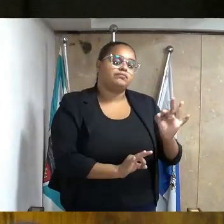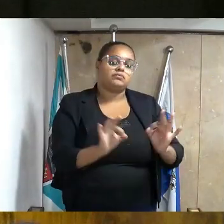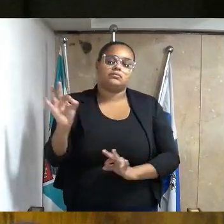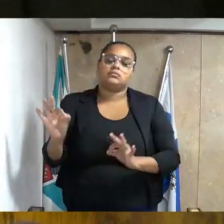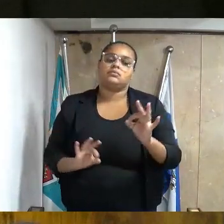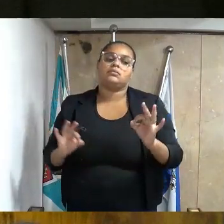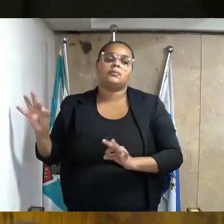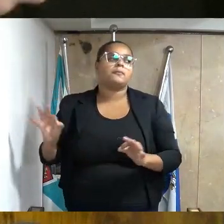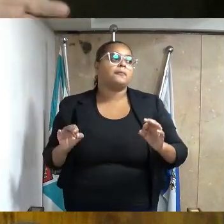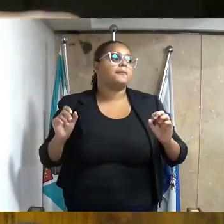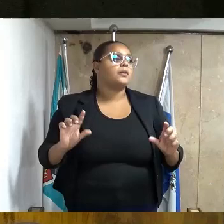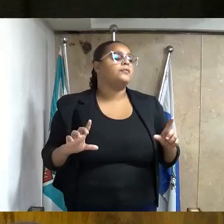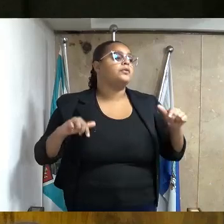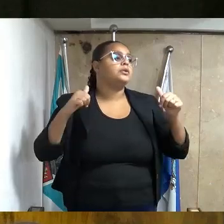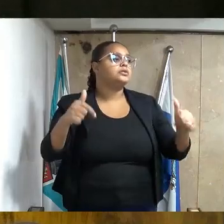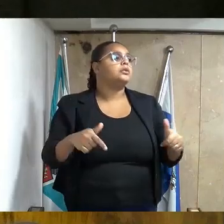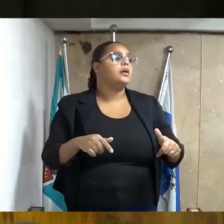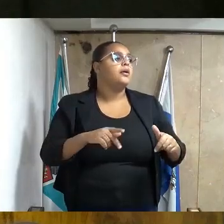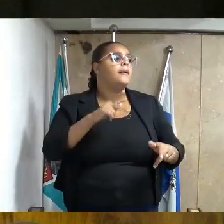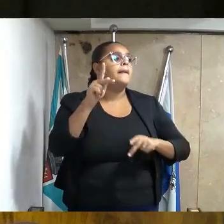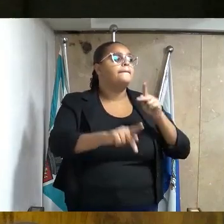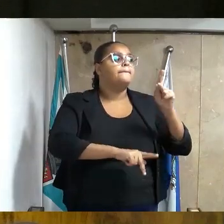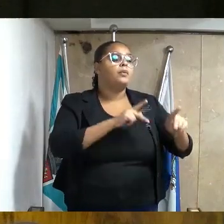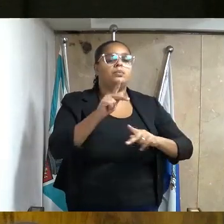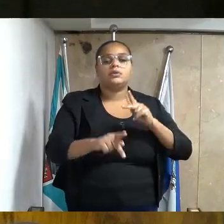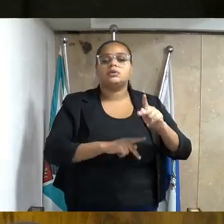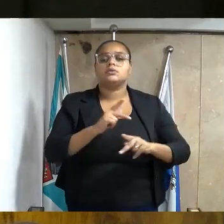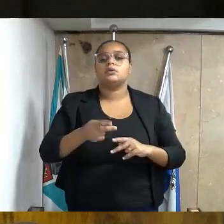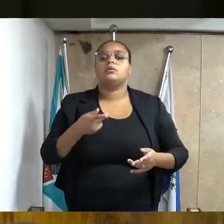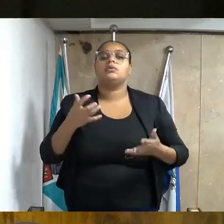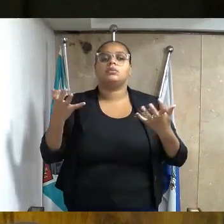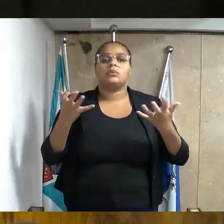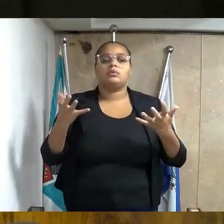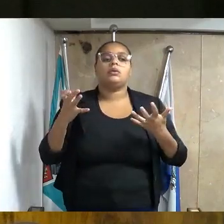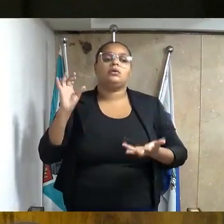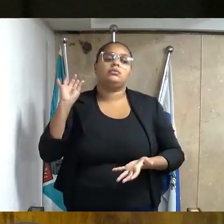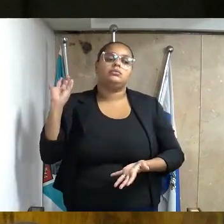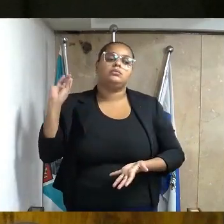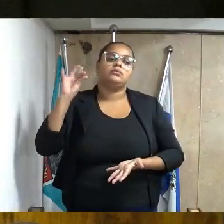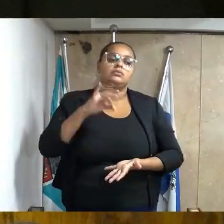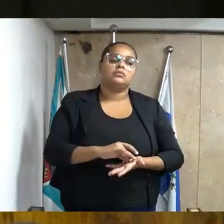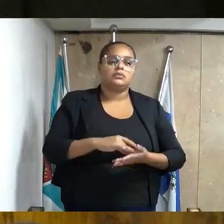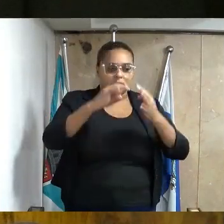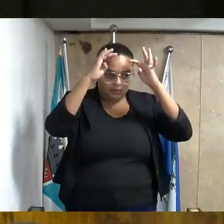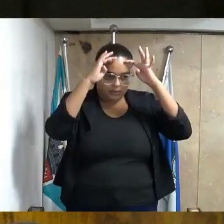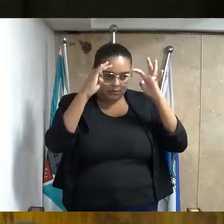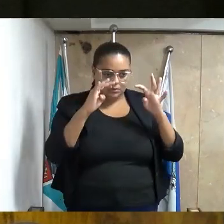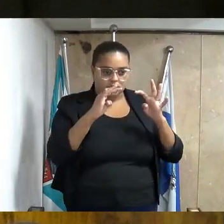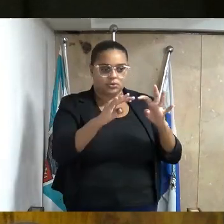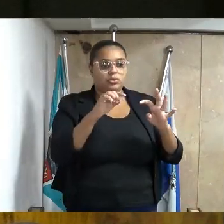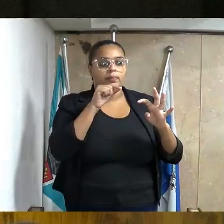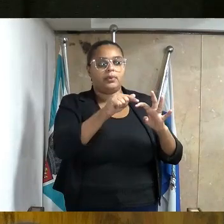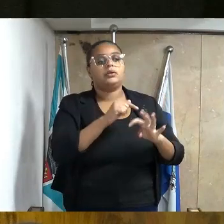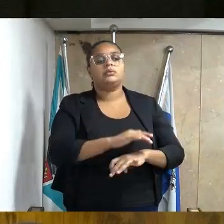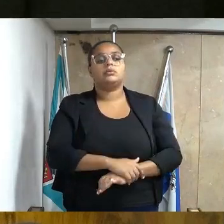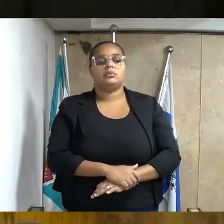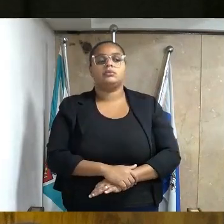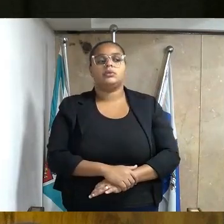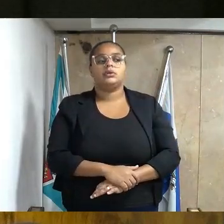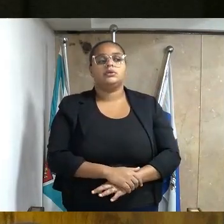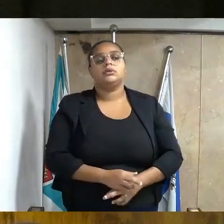para oferecer a essa população aquilo que ela realmente merece, que é o respeito, que é